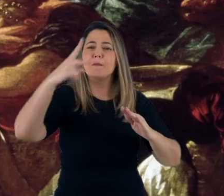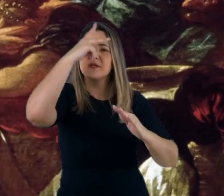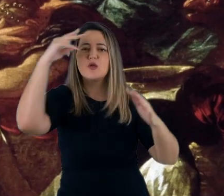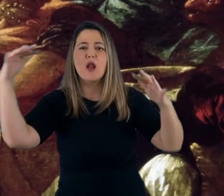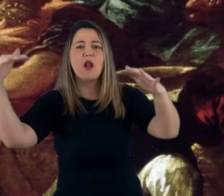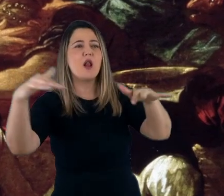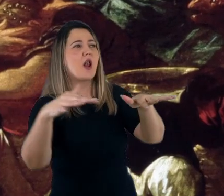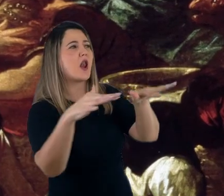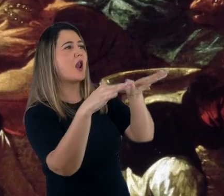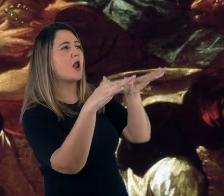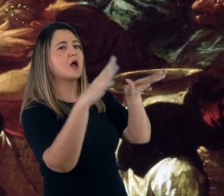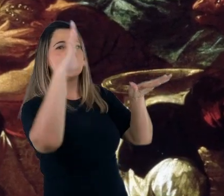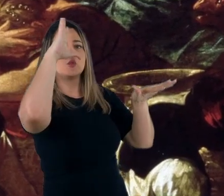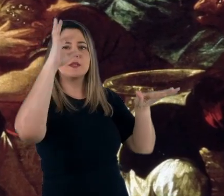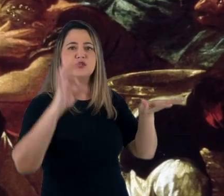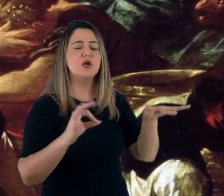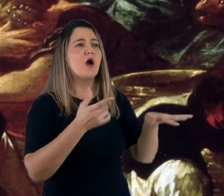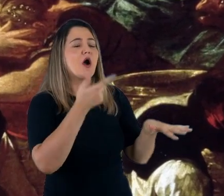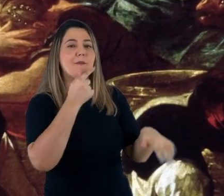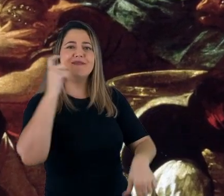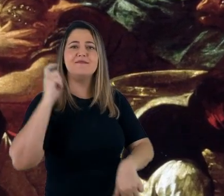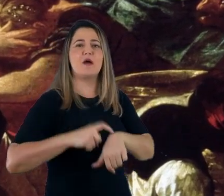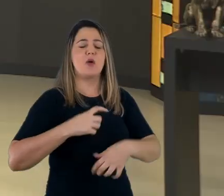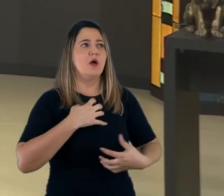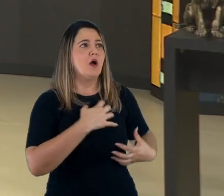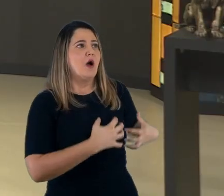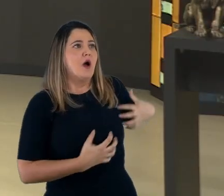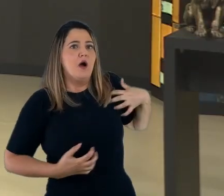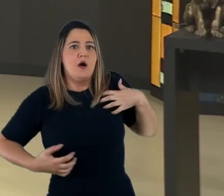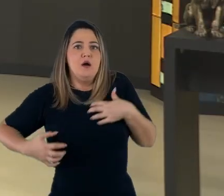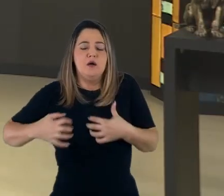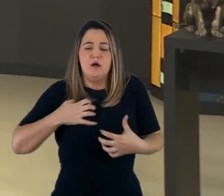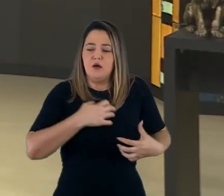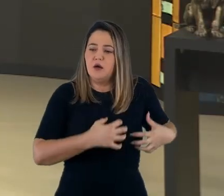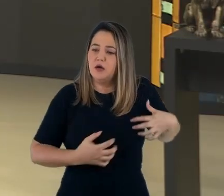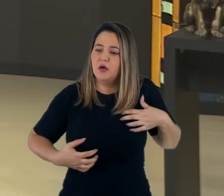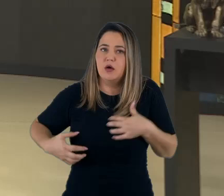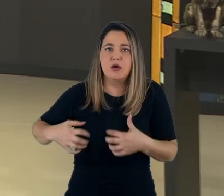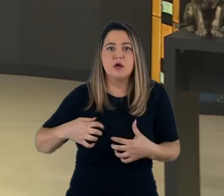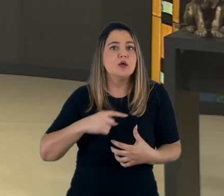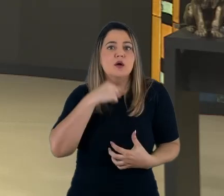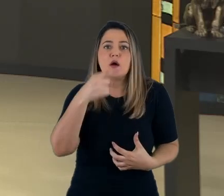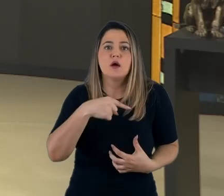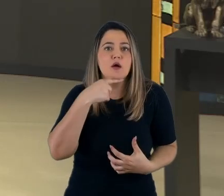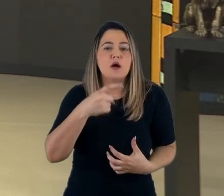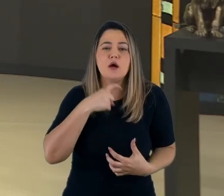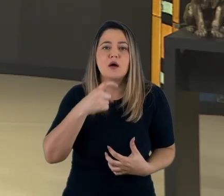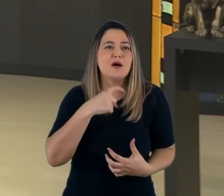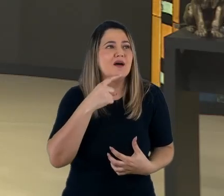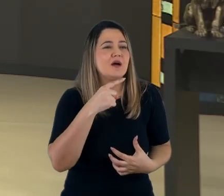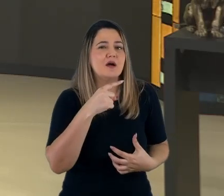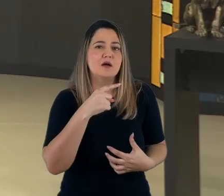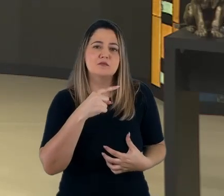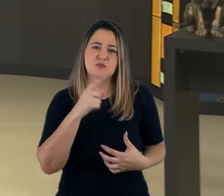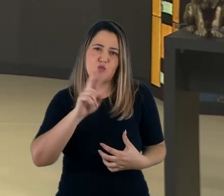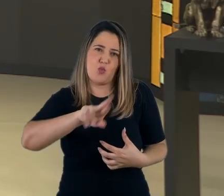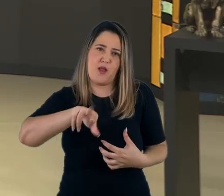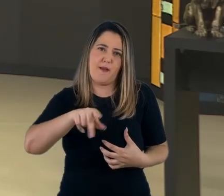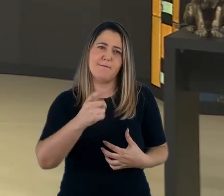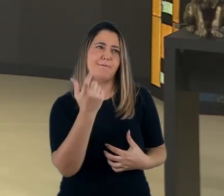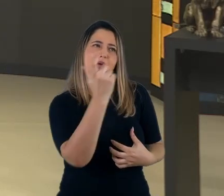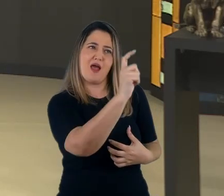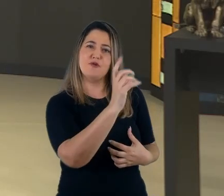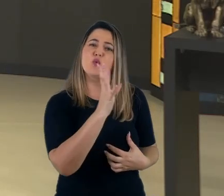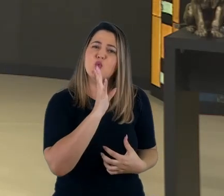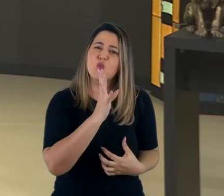A angústia e a incerteza pairavam no ar. Talvez não pudessem ler, não porque as palavras fossem desconhecidas,